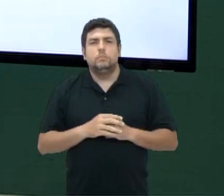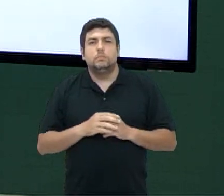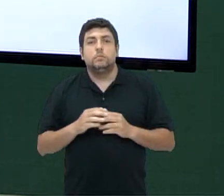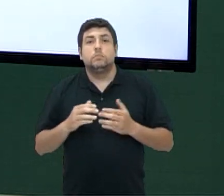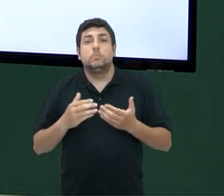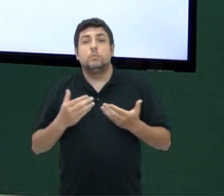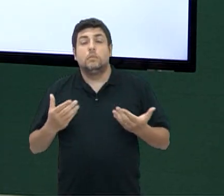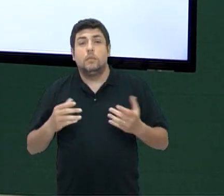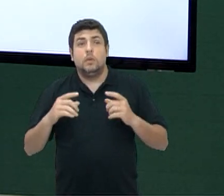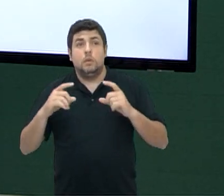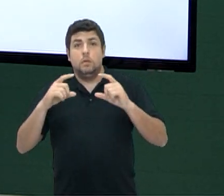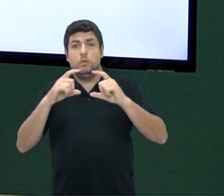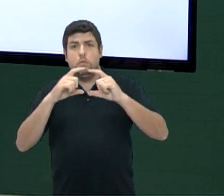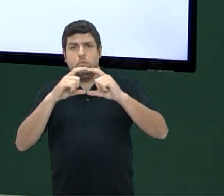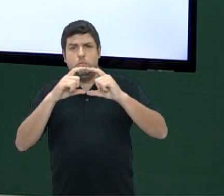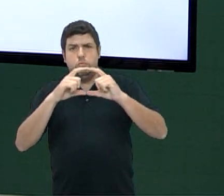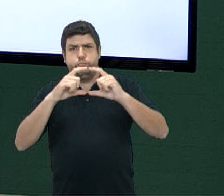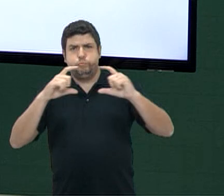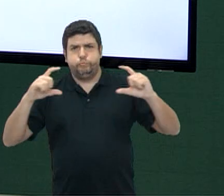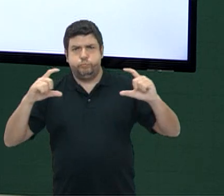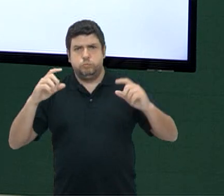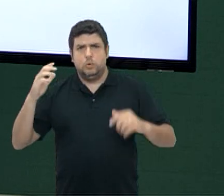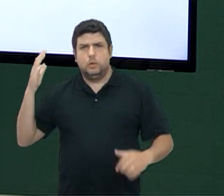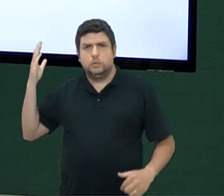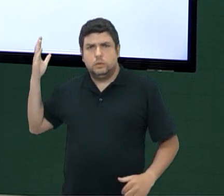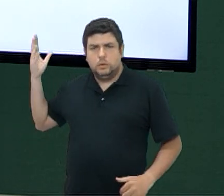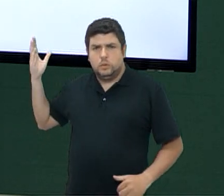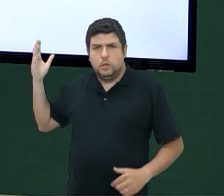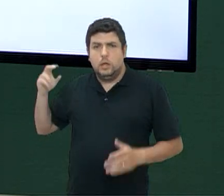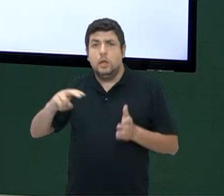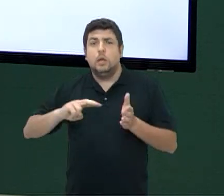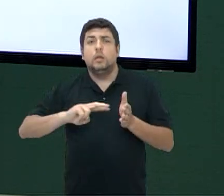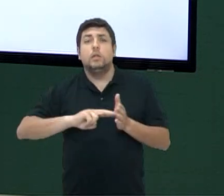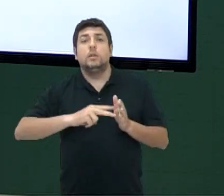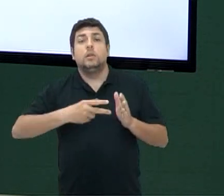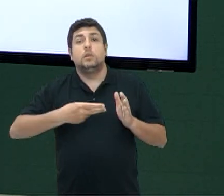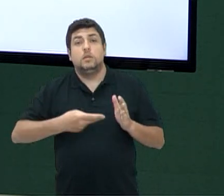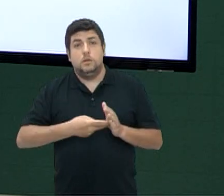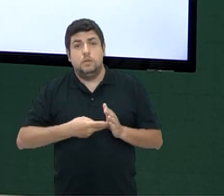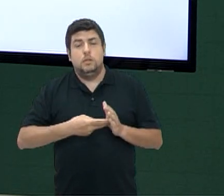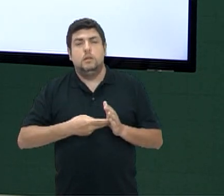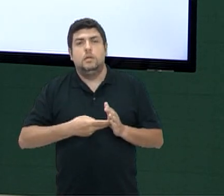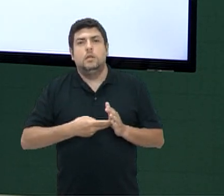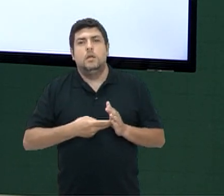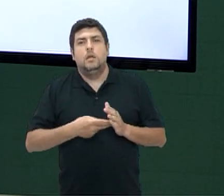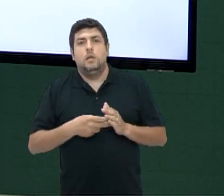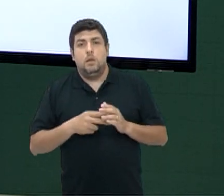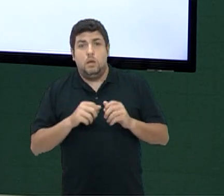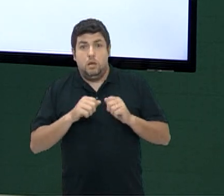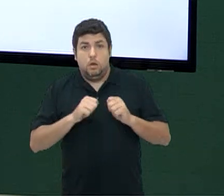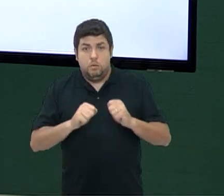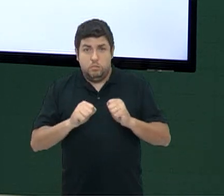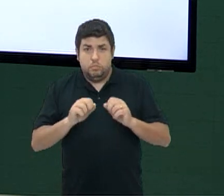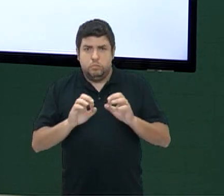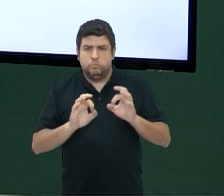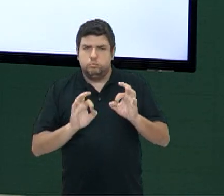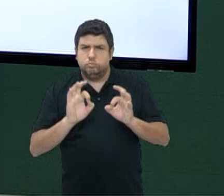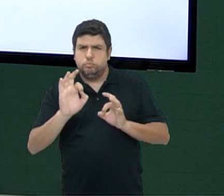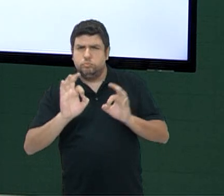da equação visando que podemos estar trabalhando com a relação a partir da